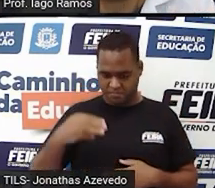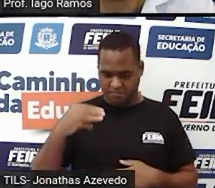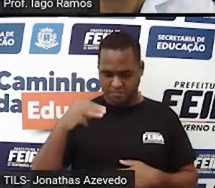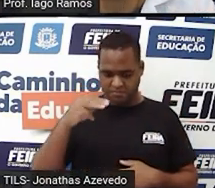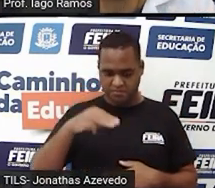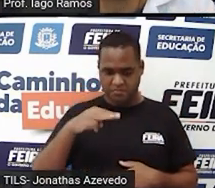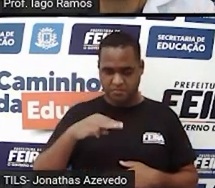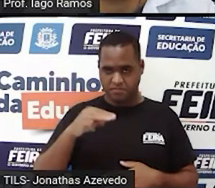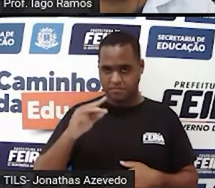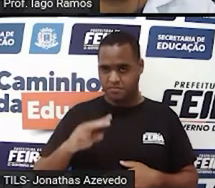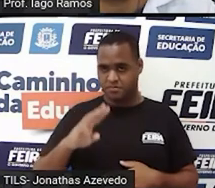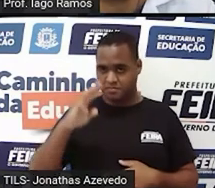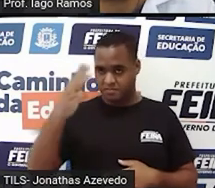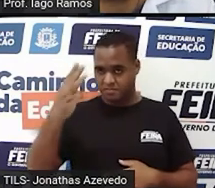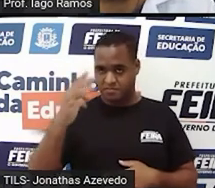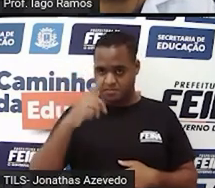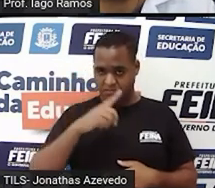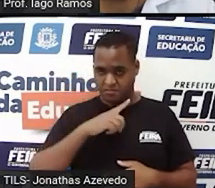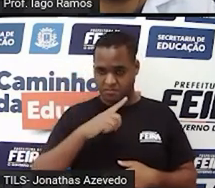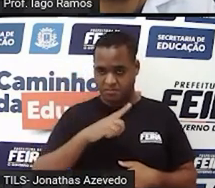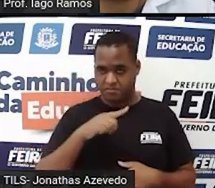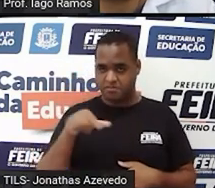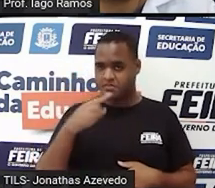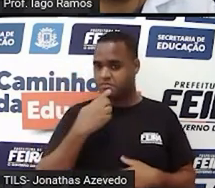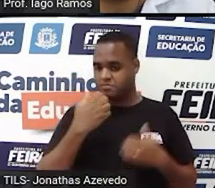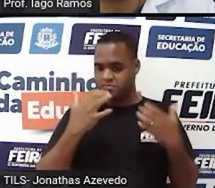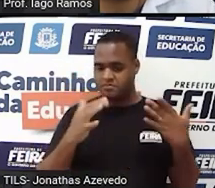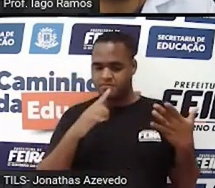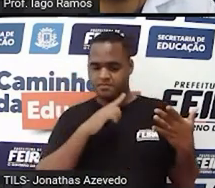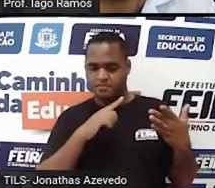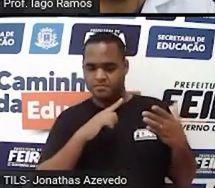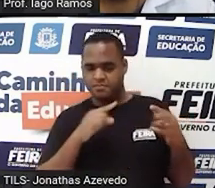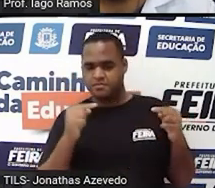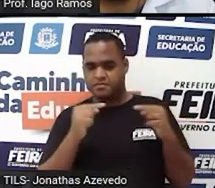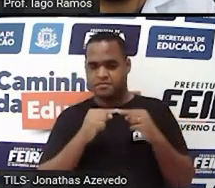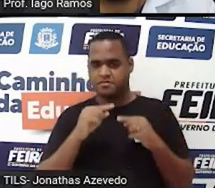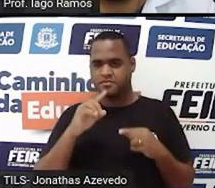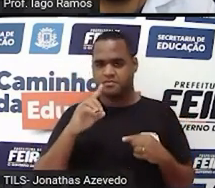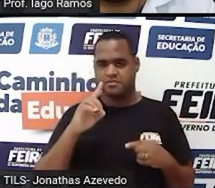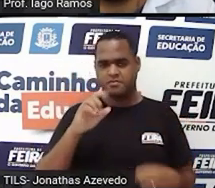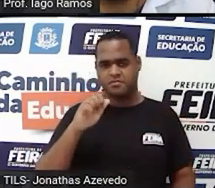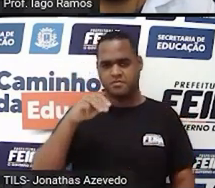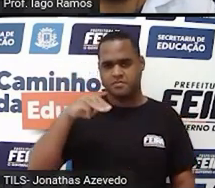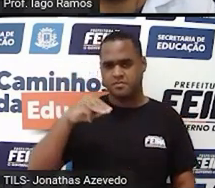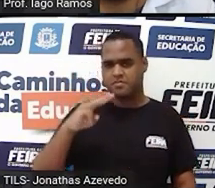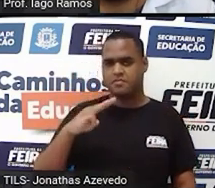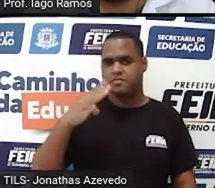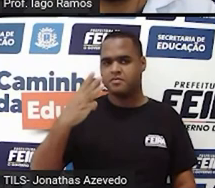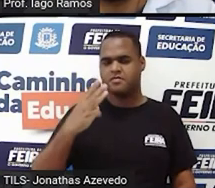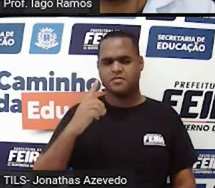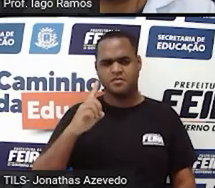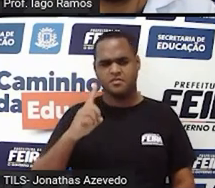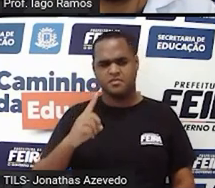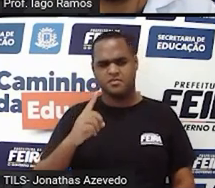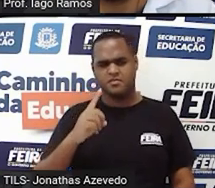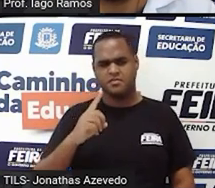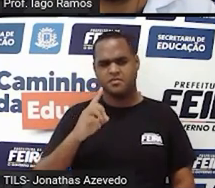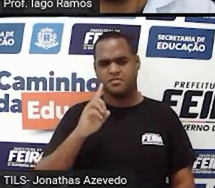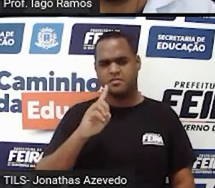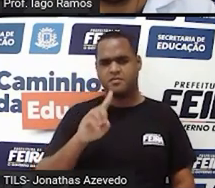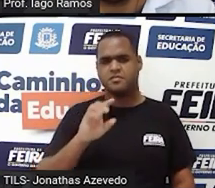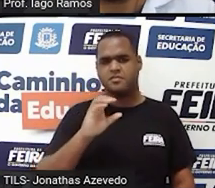cúbicos é Eu Tenho Em um decâmetro cúbico Eu tenho mil